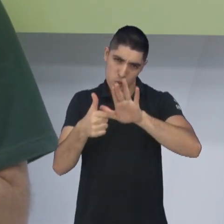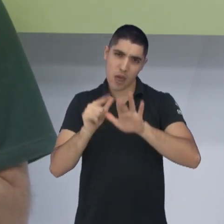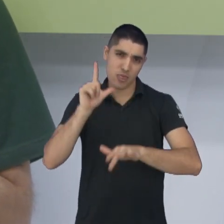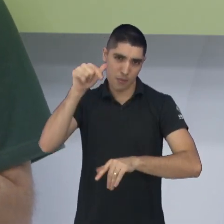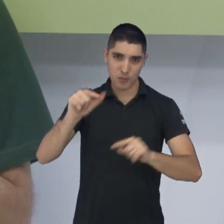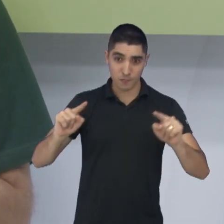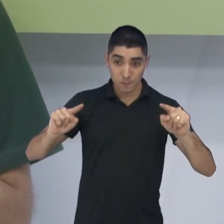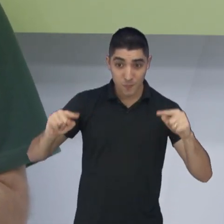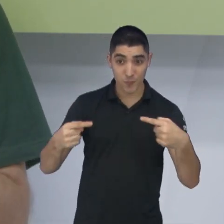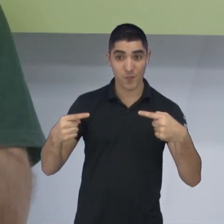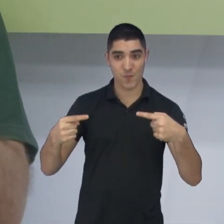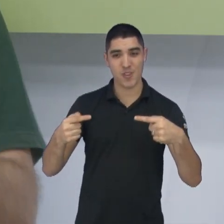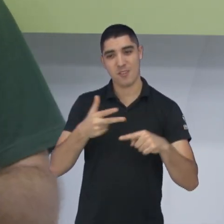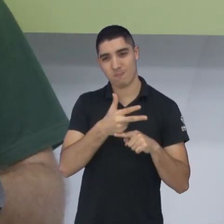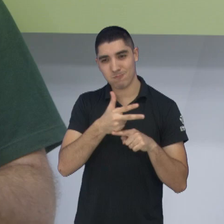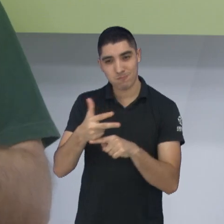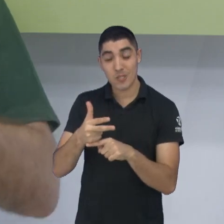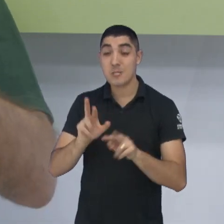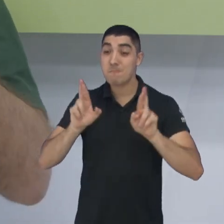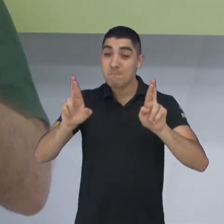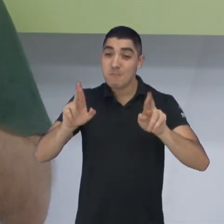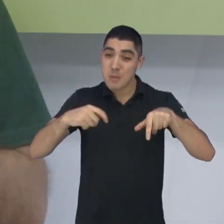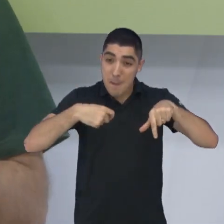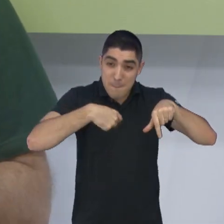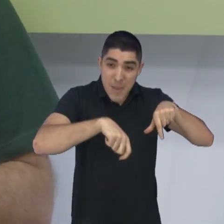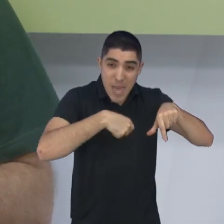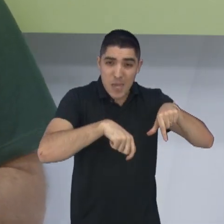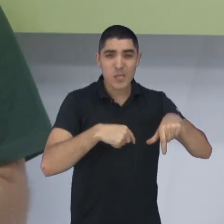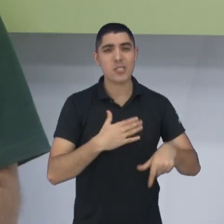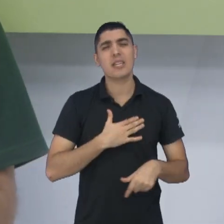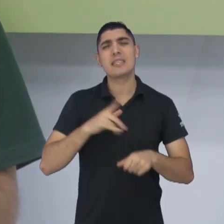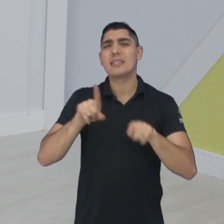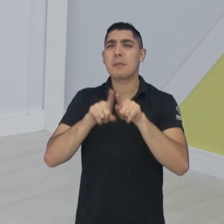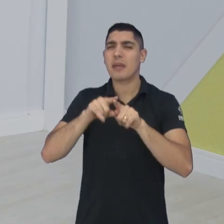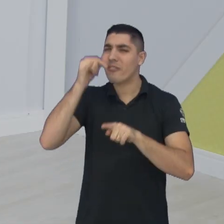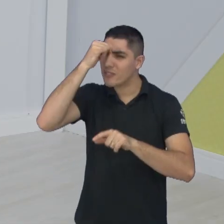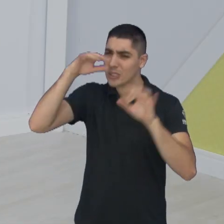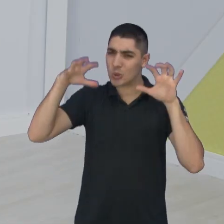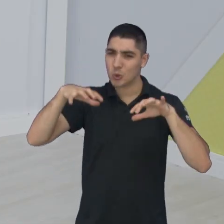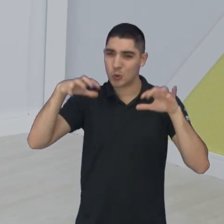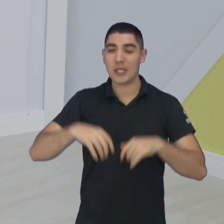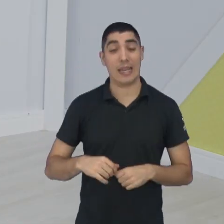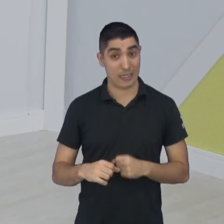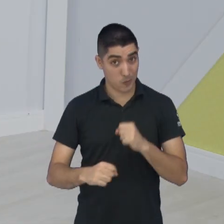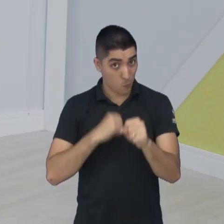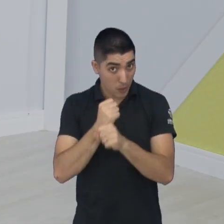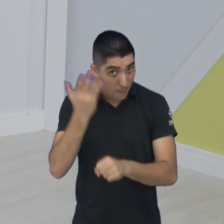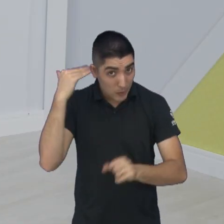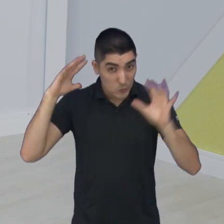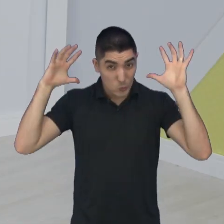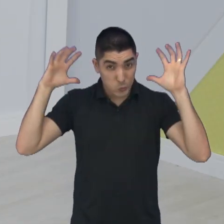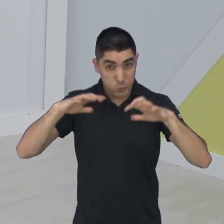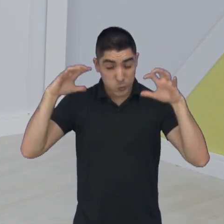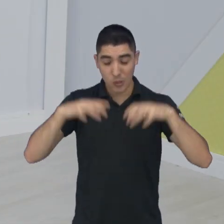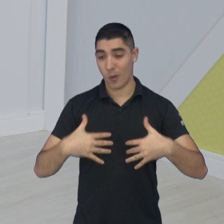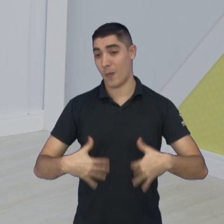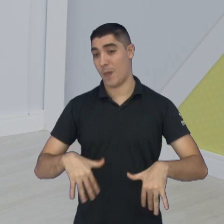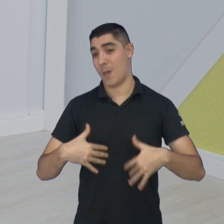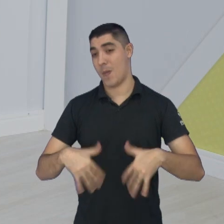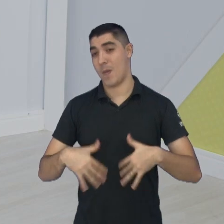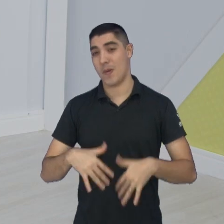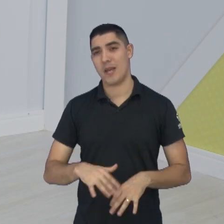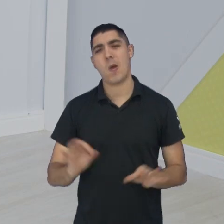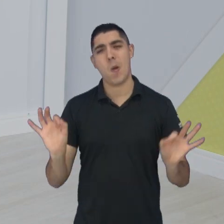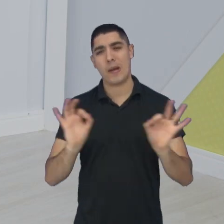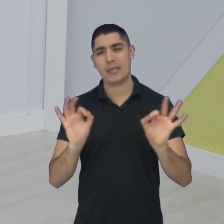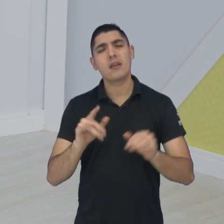a final da Copa Capivara, que tenha pênaltis. Eu quero cobrir com pênaltis e sem chuva dessa vez. Ano passado foi uma chuva danada no ano passado. Podemos